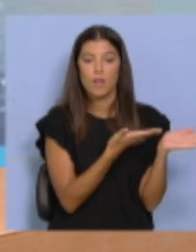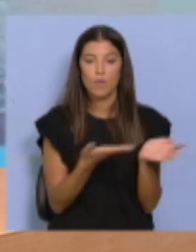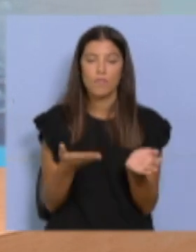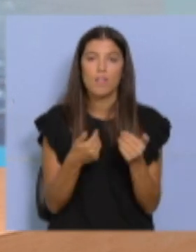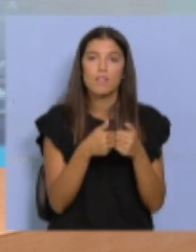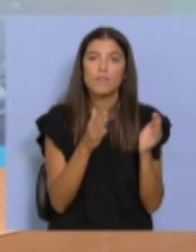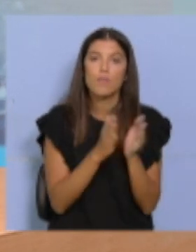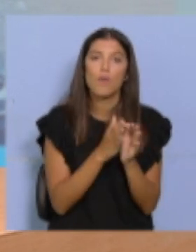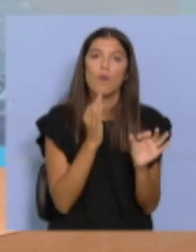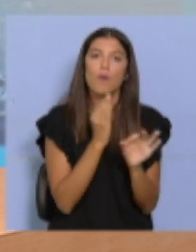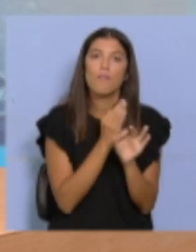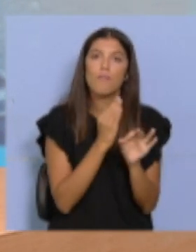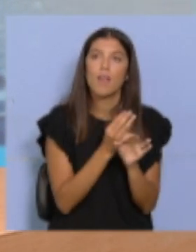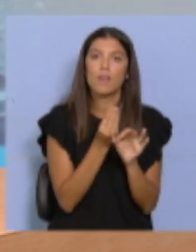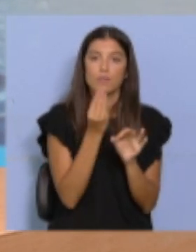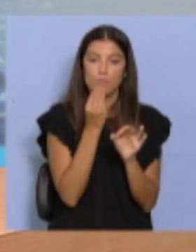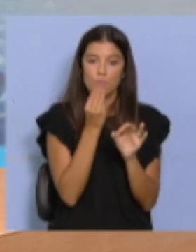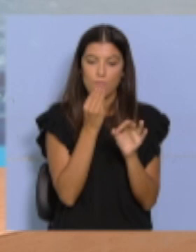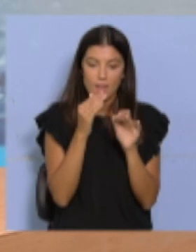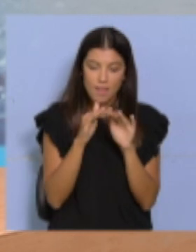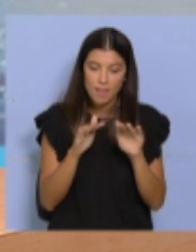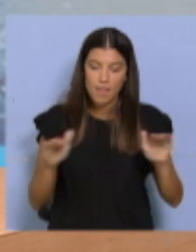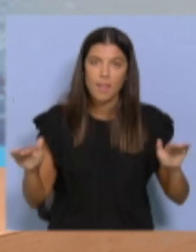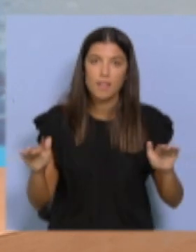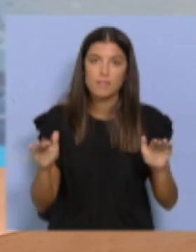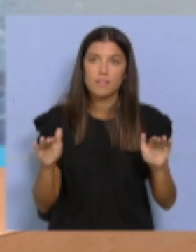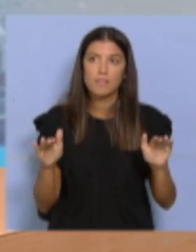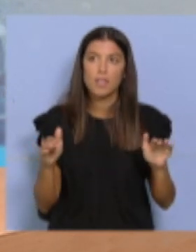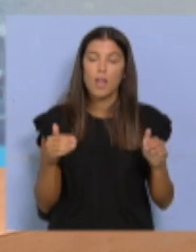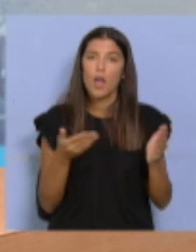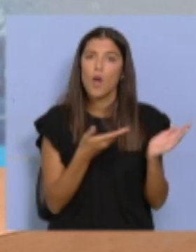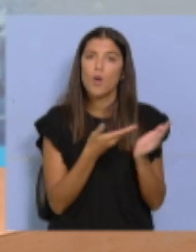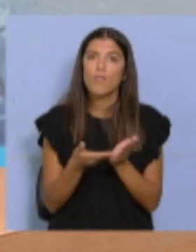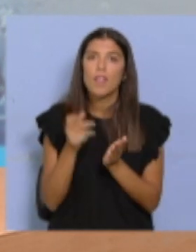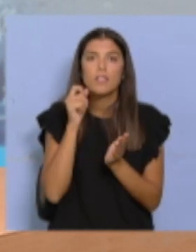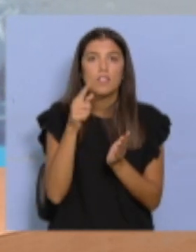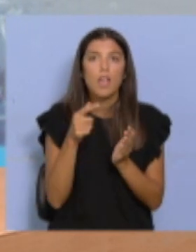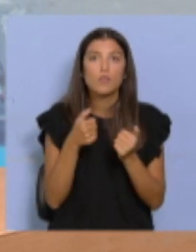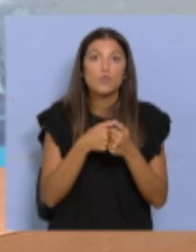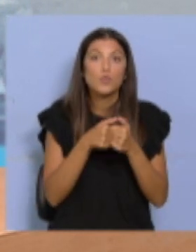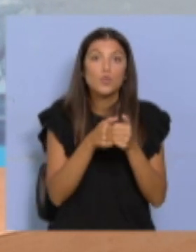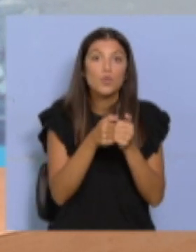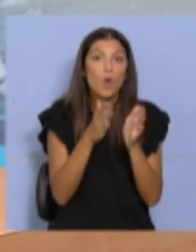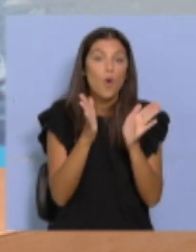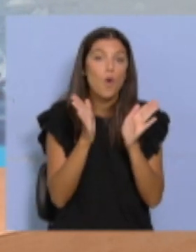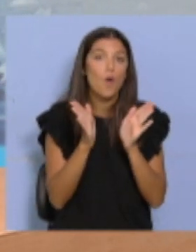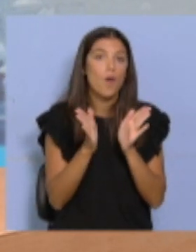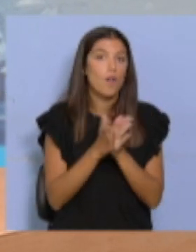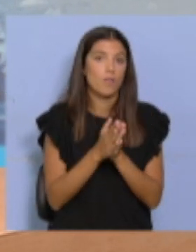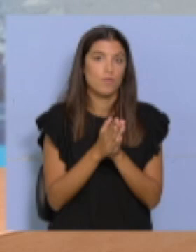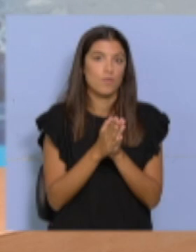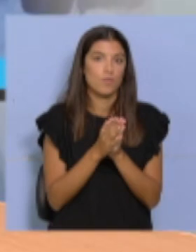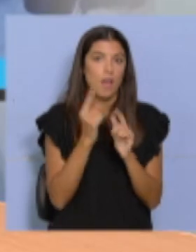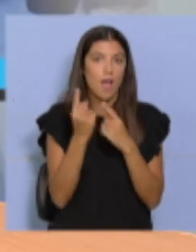onde todos são convidados, são todos mesmo, ninguém fica de fora, onde todos... E essa é uma afirmação que o Papa